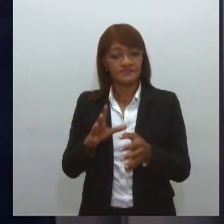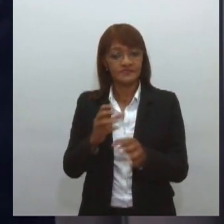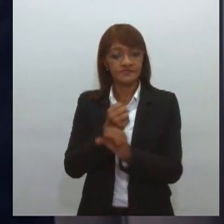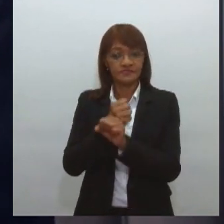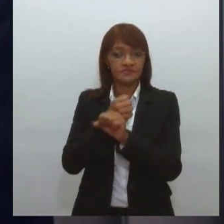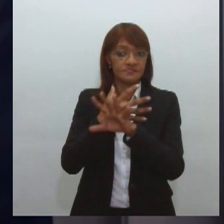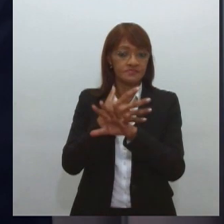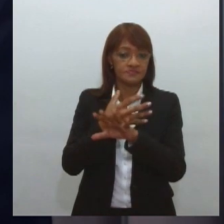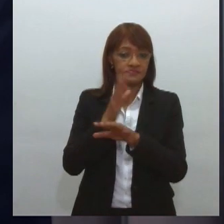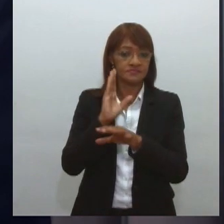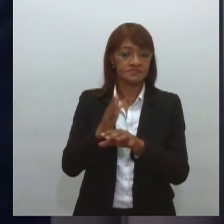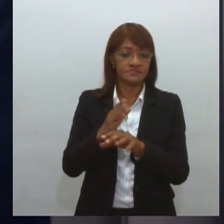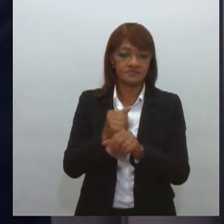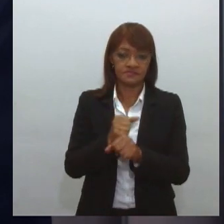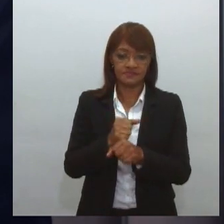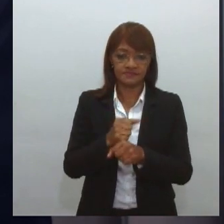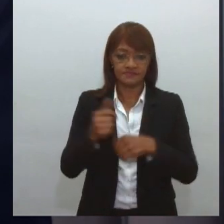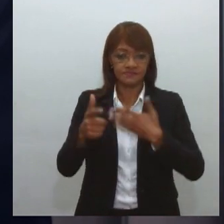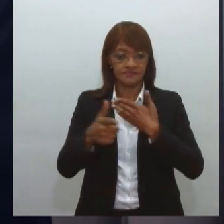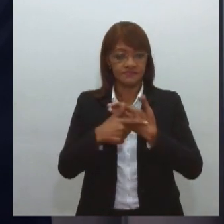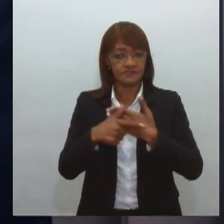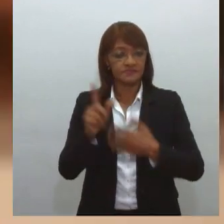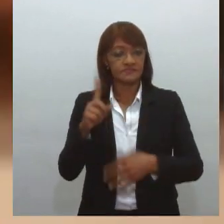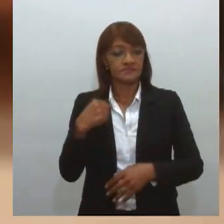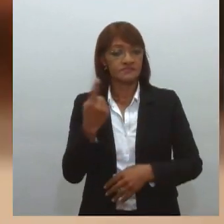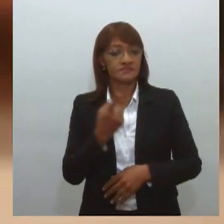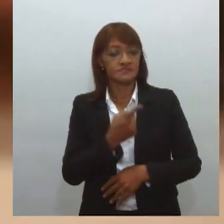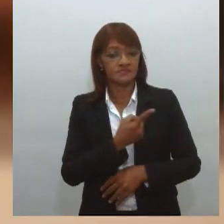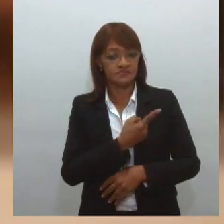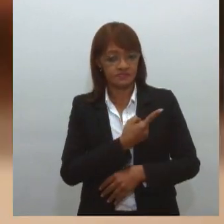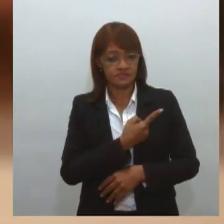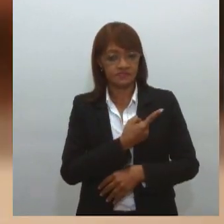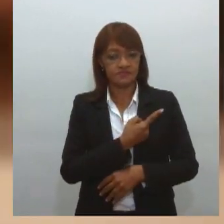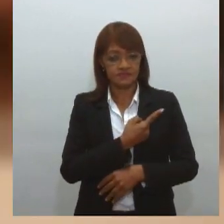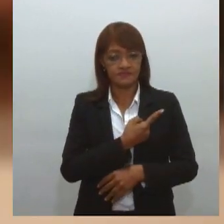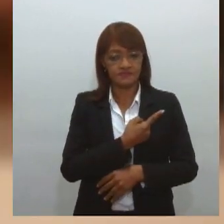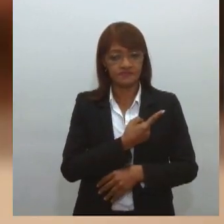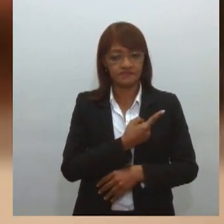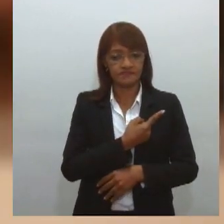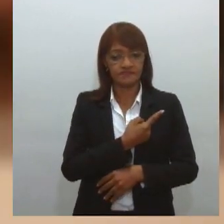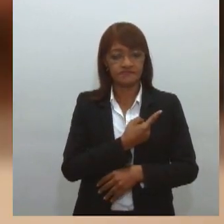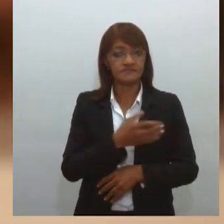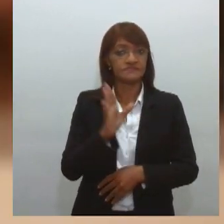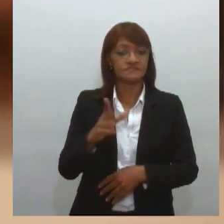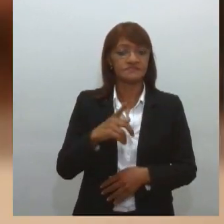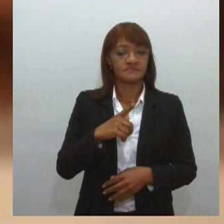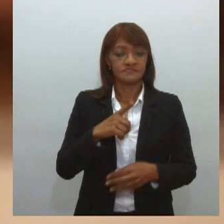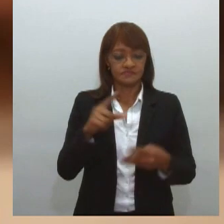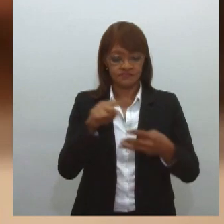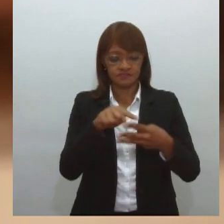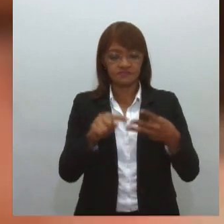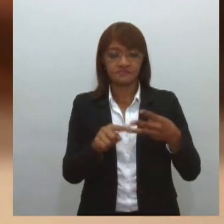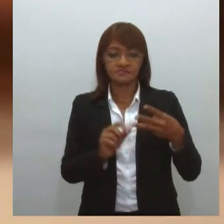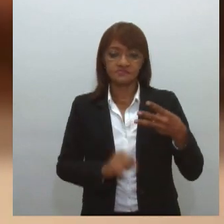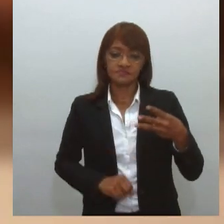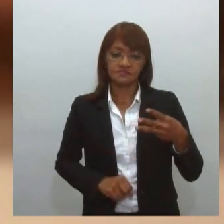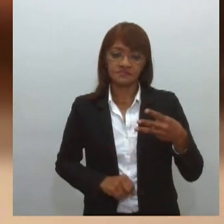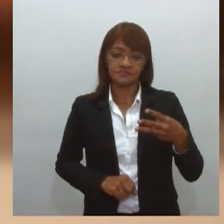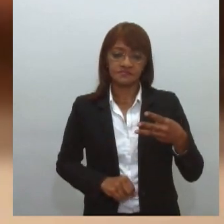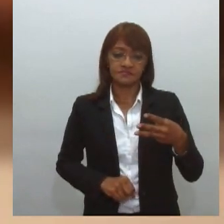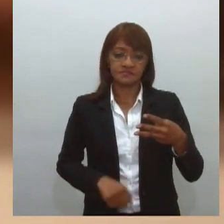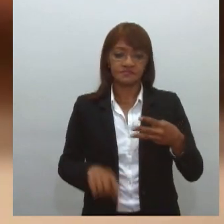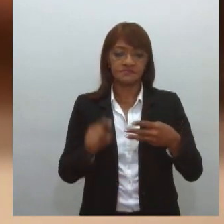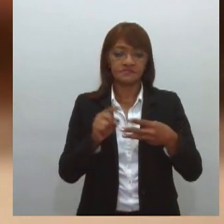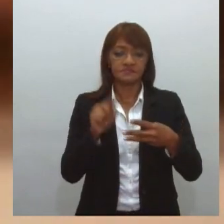o papel de todos nós que somos do parlamento, nós temos 3 funções básicas. A primeira delas, elaboração